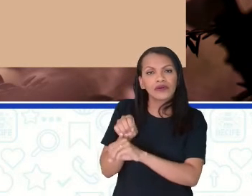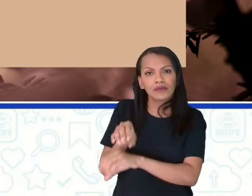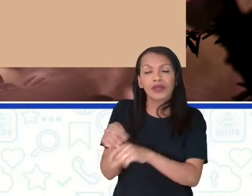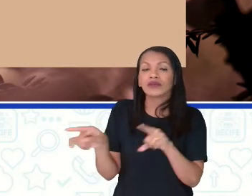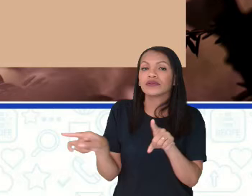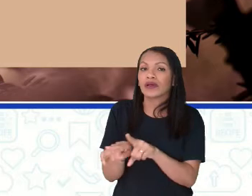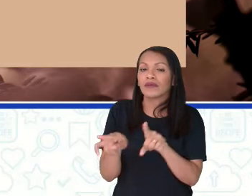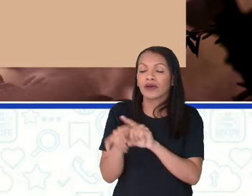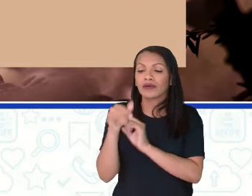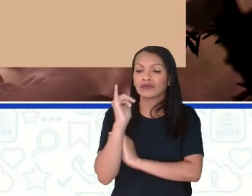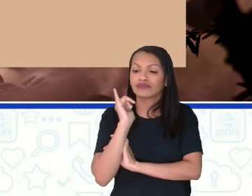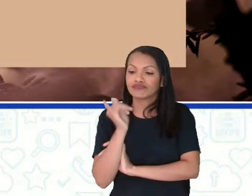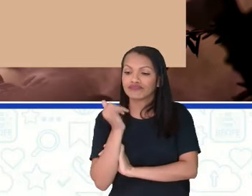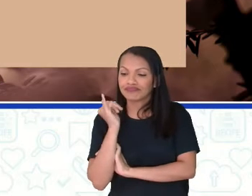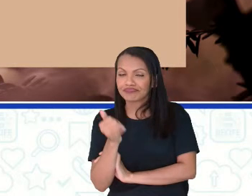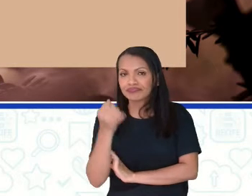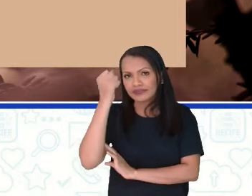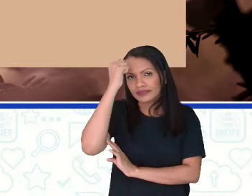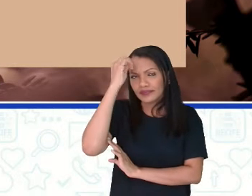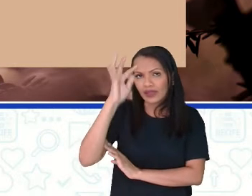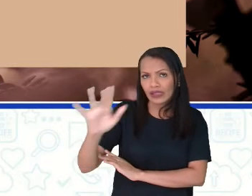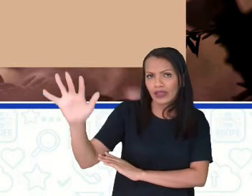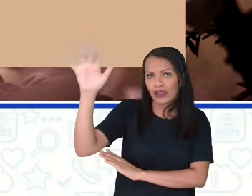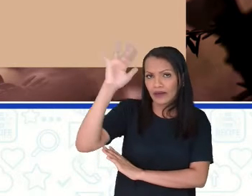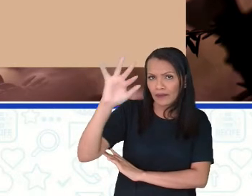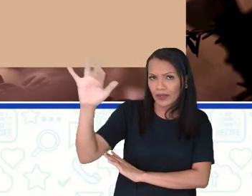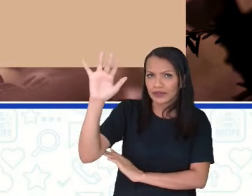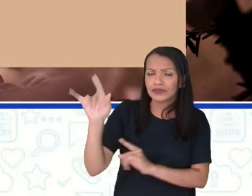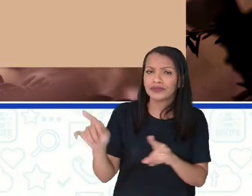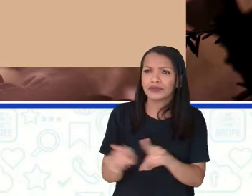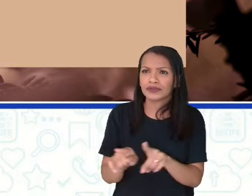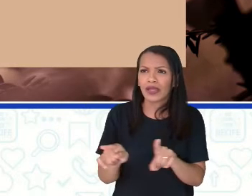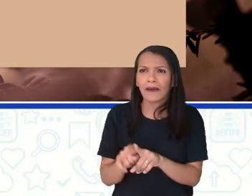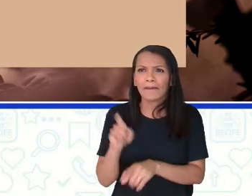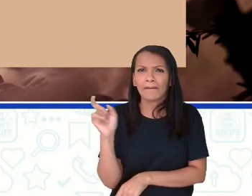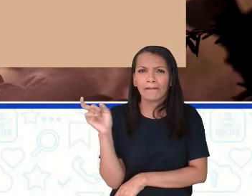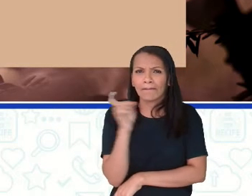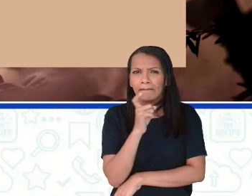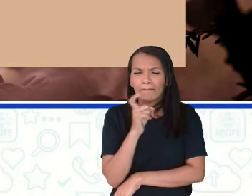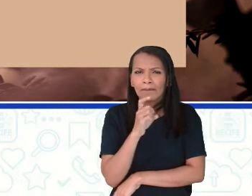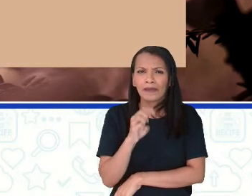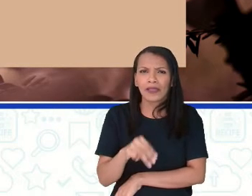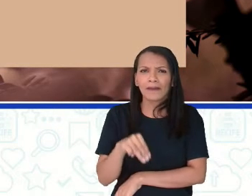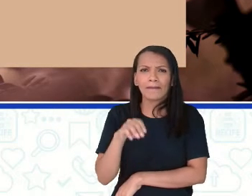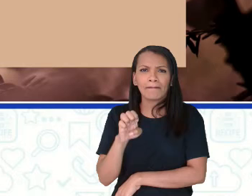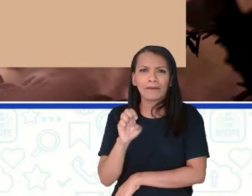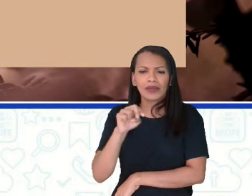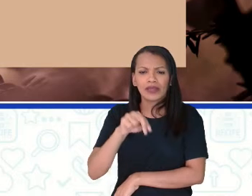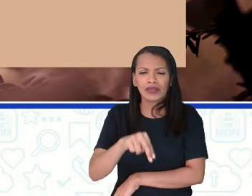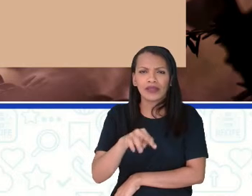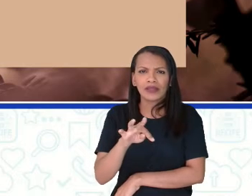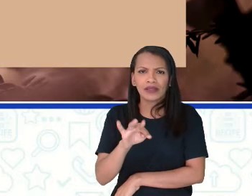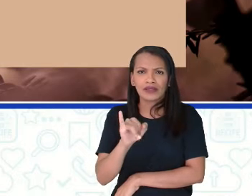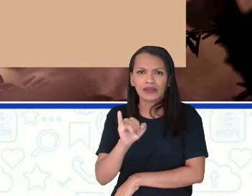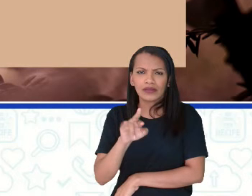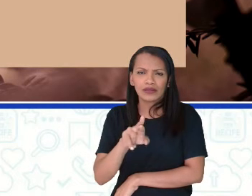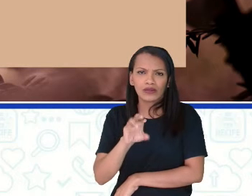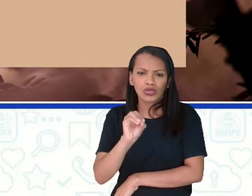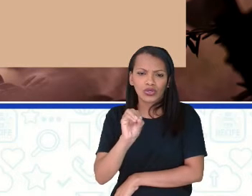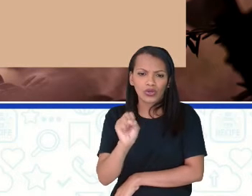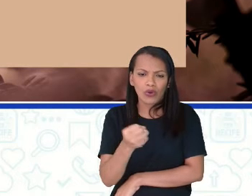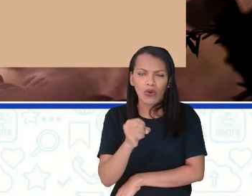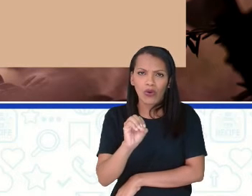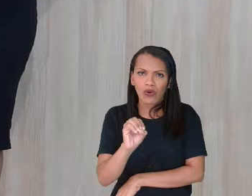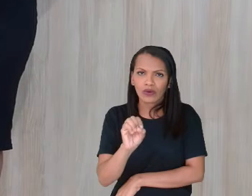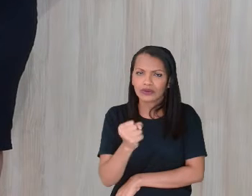mentirosa, inverossímil, imaginária ou mitológica. Essa palavra mentirosa é um pouco forte, porque a gente pode pensar que é uma ficção, não necessariamente